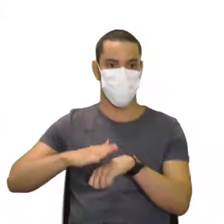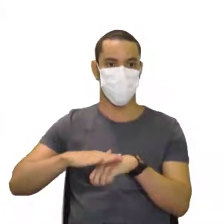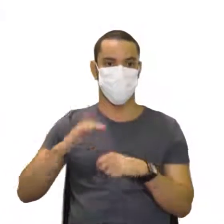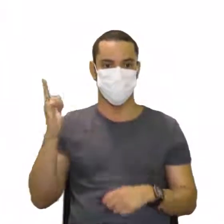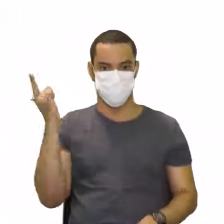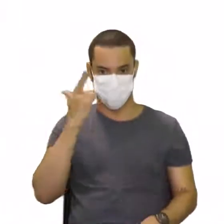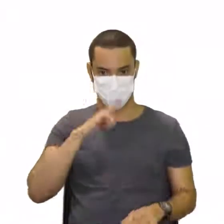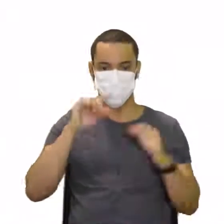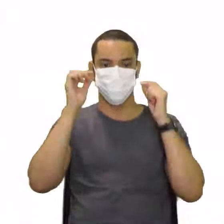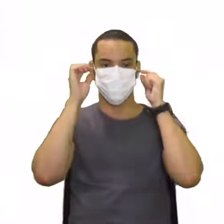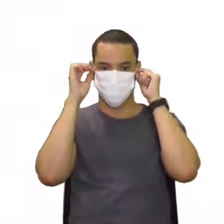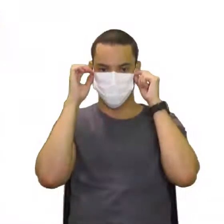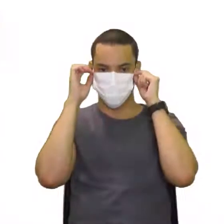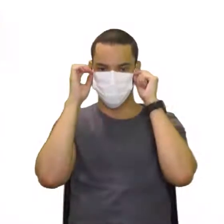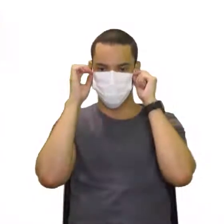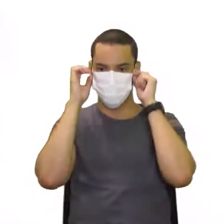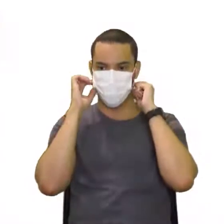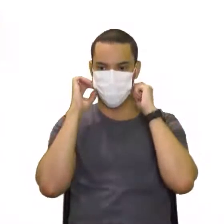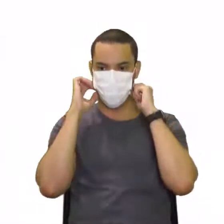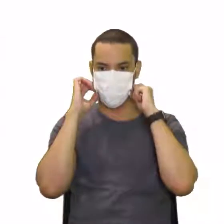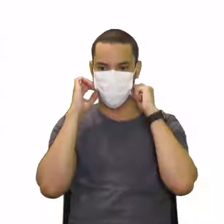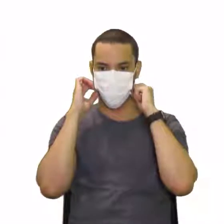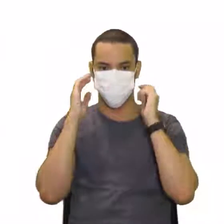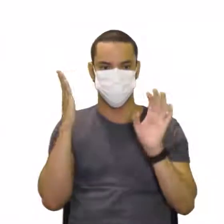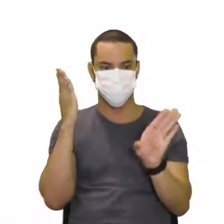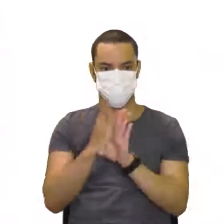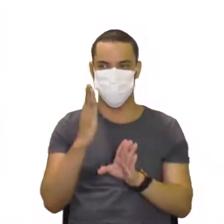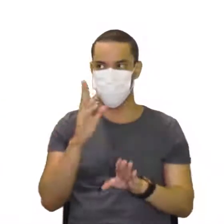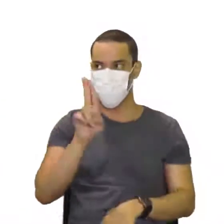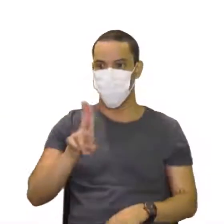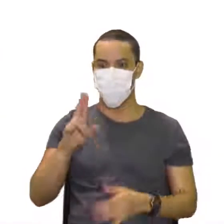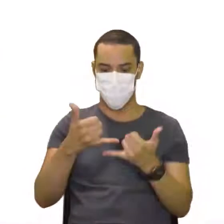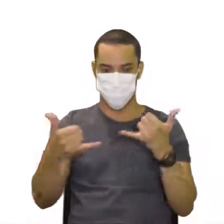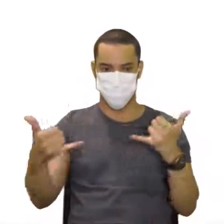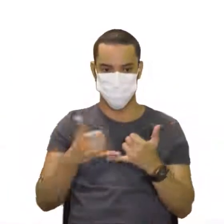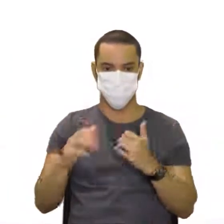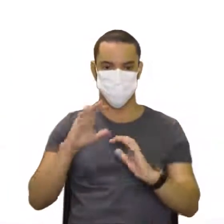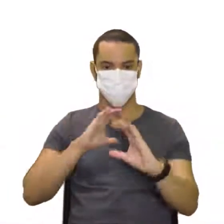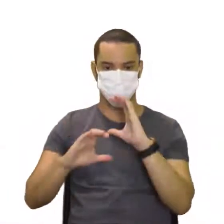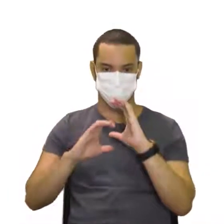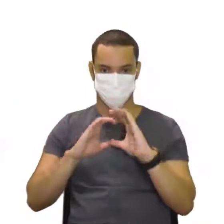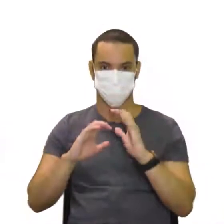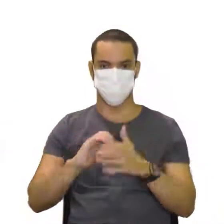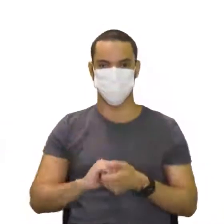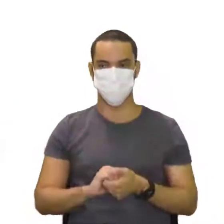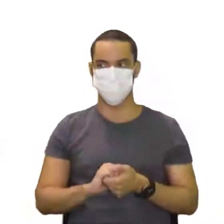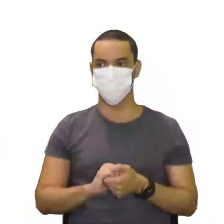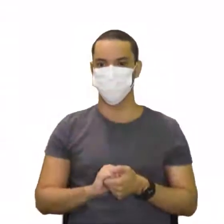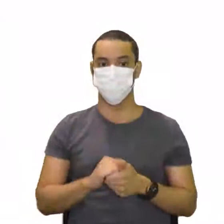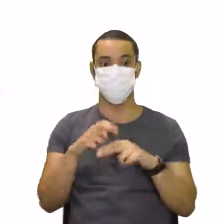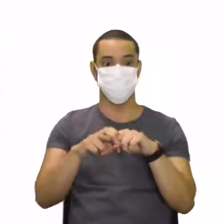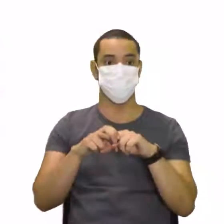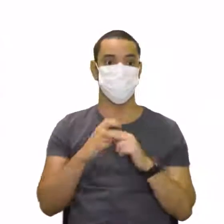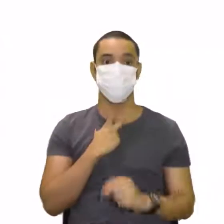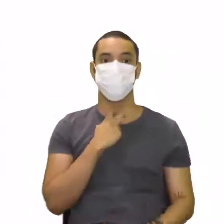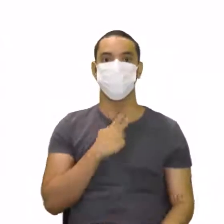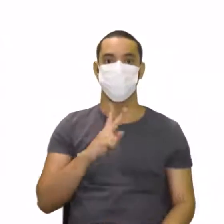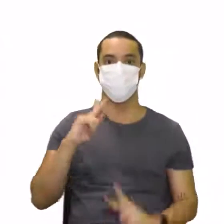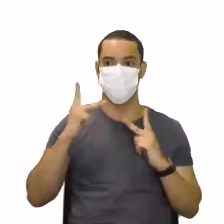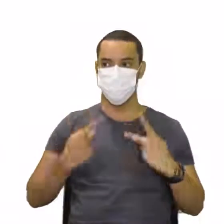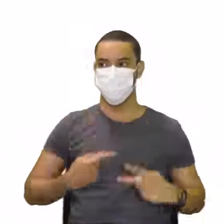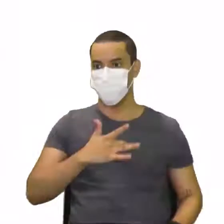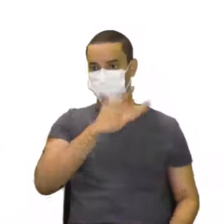emitir mais de uma mensagem por vez aí, pessoal, através dos fios, ok? Para comunicação. E nesse caso, com a voz humana,